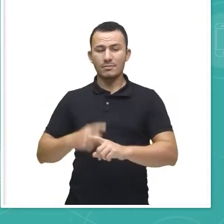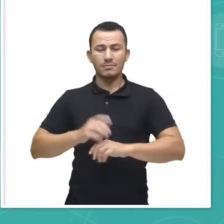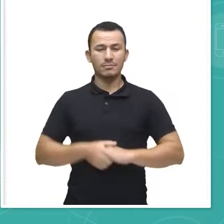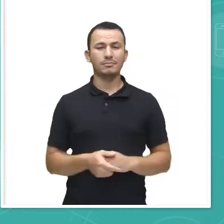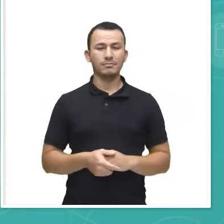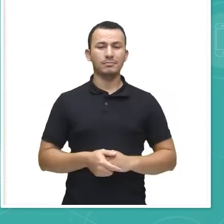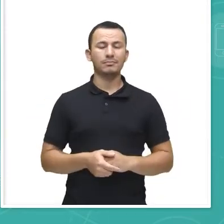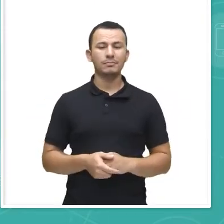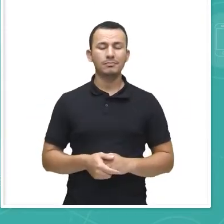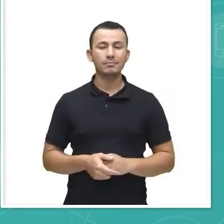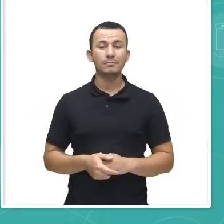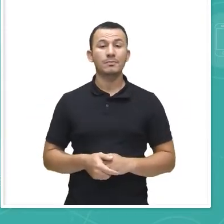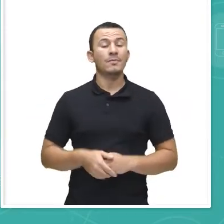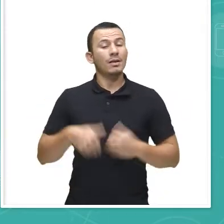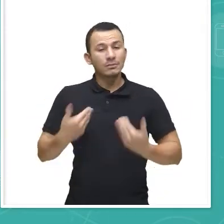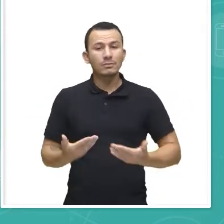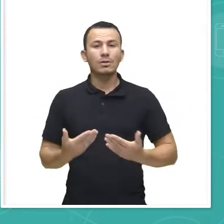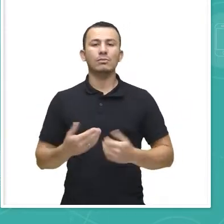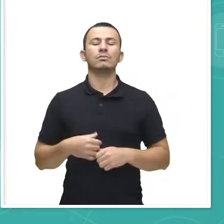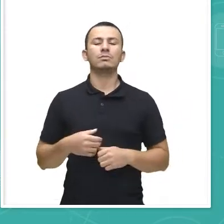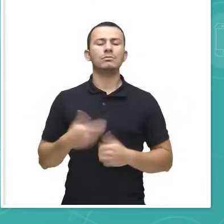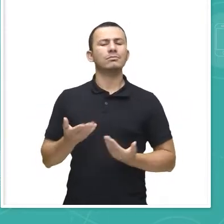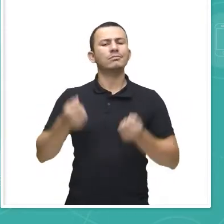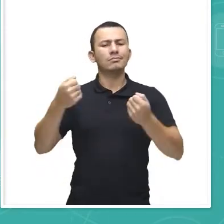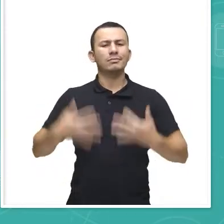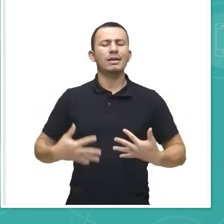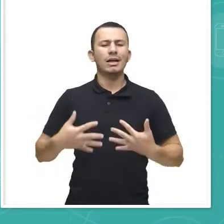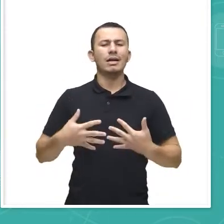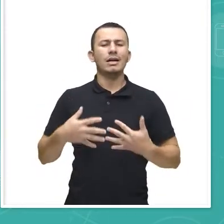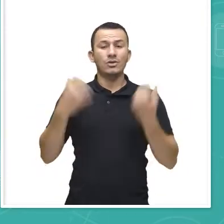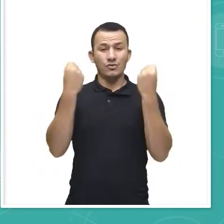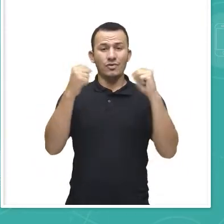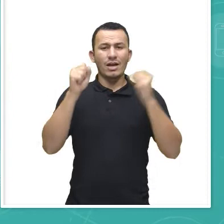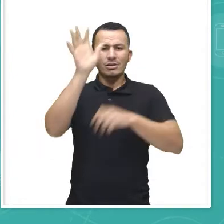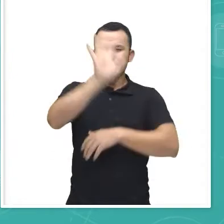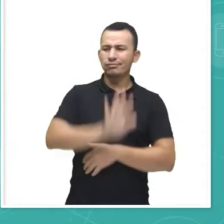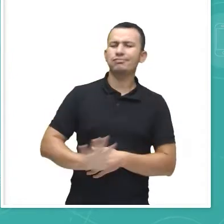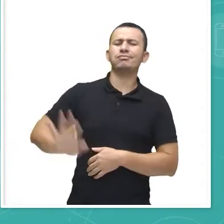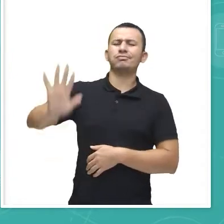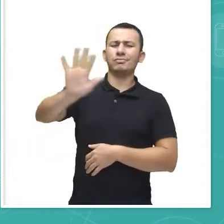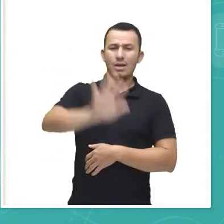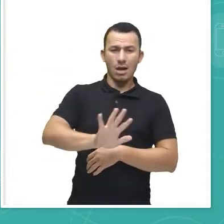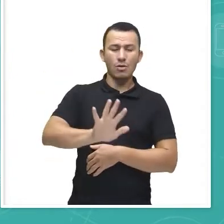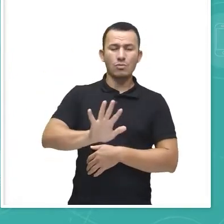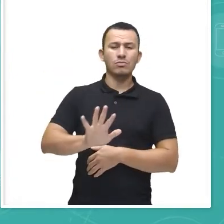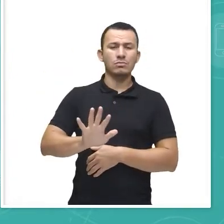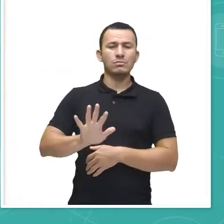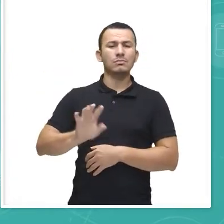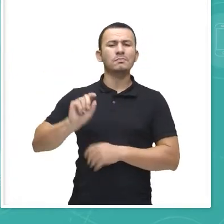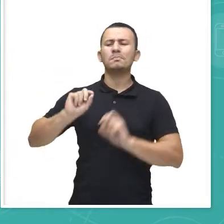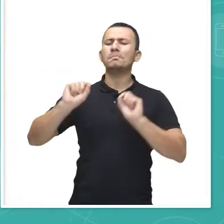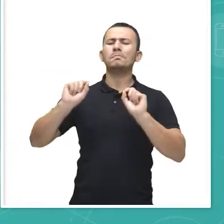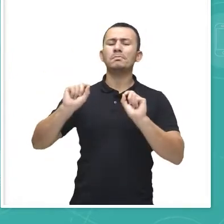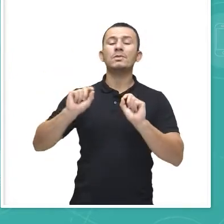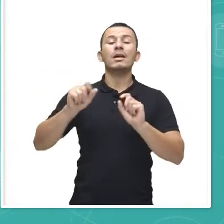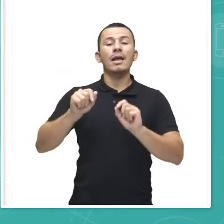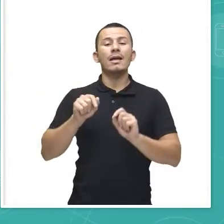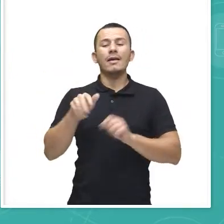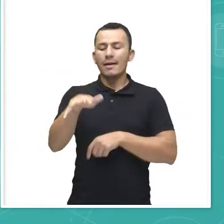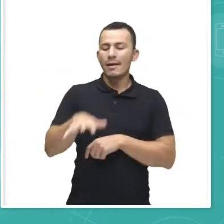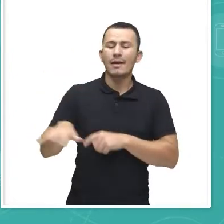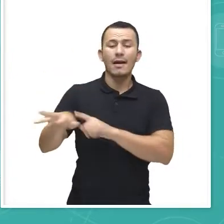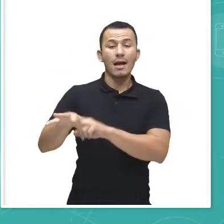Então, pessoal, vejam só, quando a gente fala de ginástica geral, nós estamos falando daquele ramo da